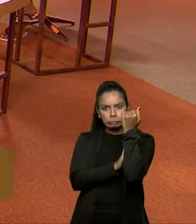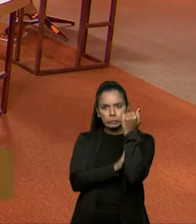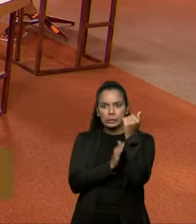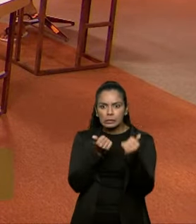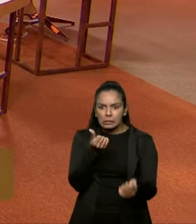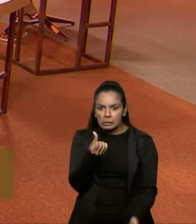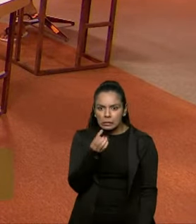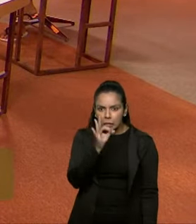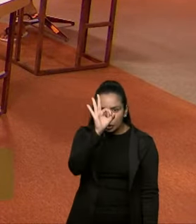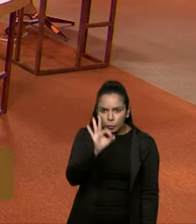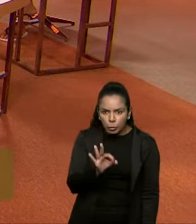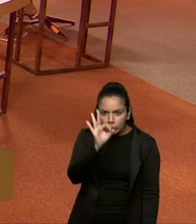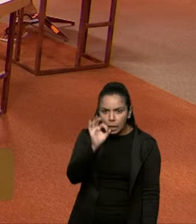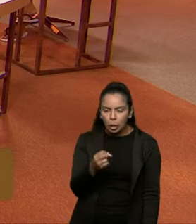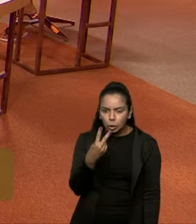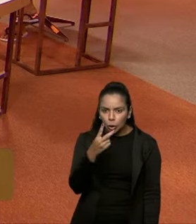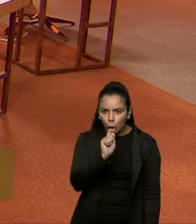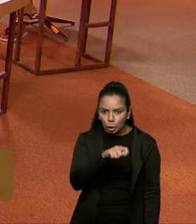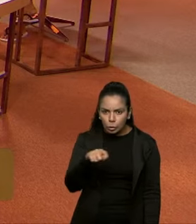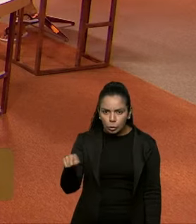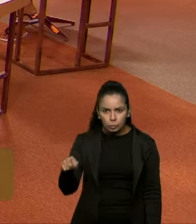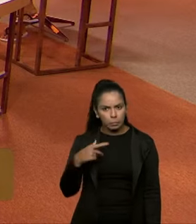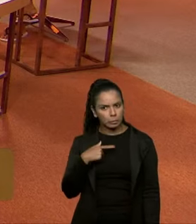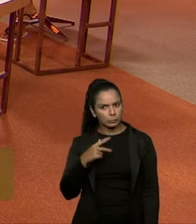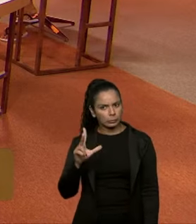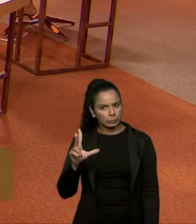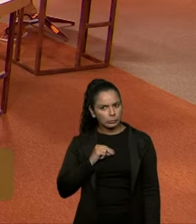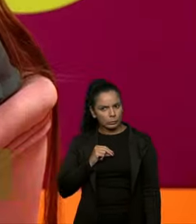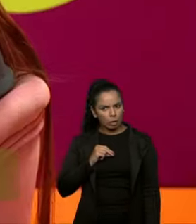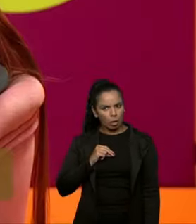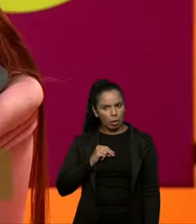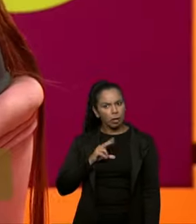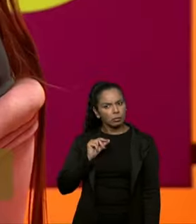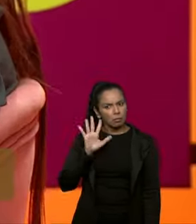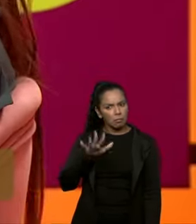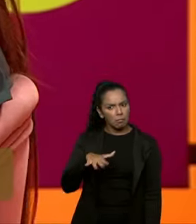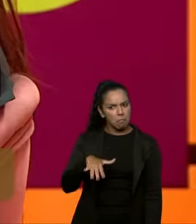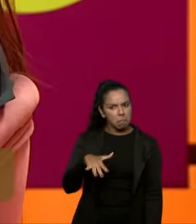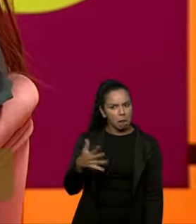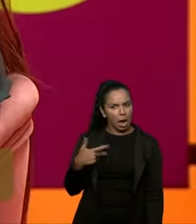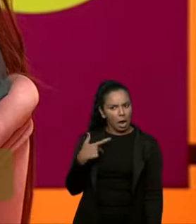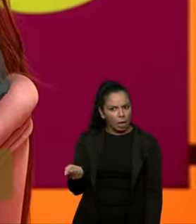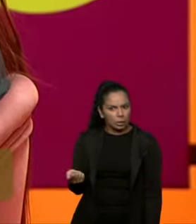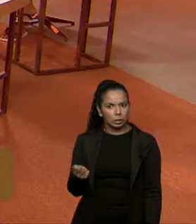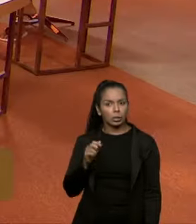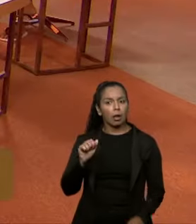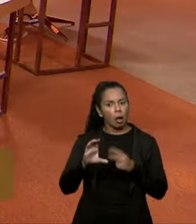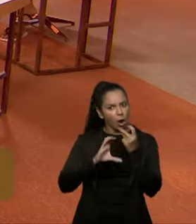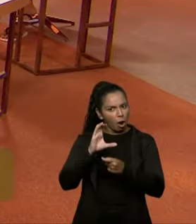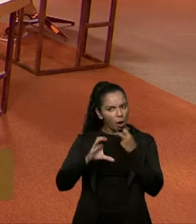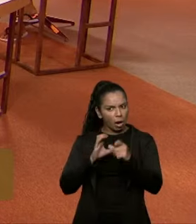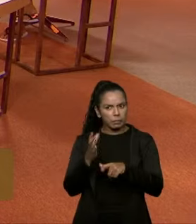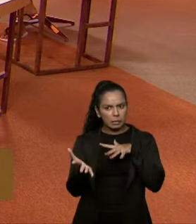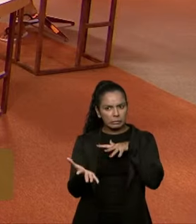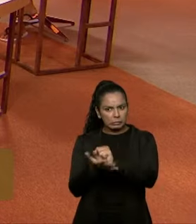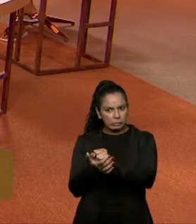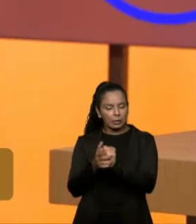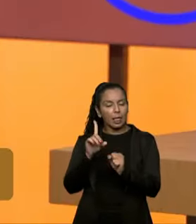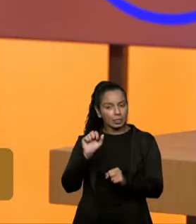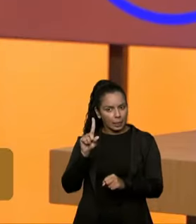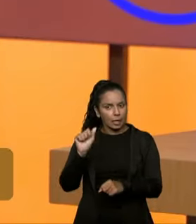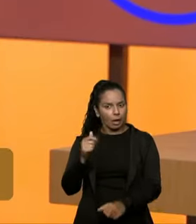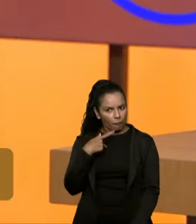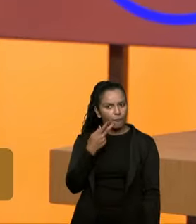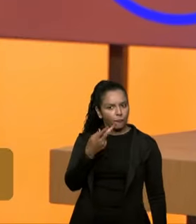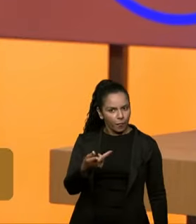16% em 2 meses. Oferta. Ai, gente, abaixa esse preço do repelente, que horror. É o capitalismo que a Dadá fica falando aí.